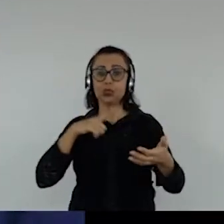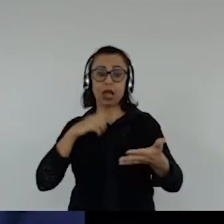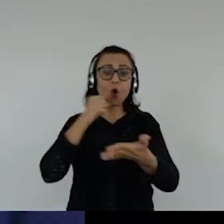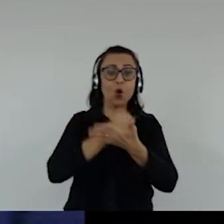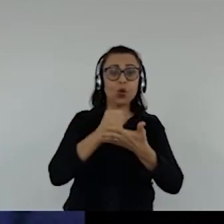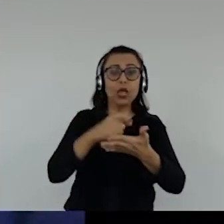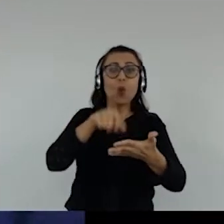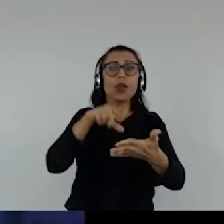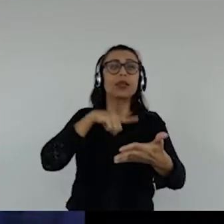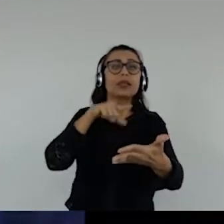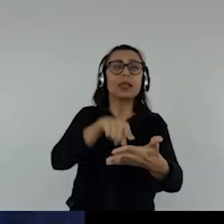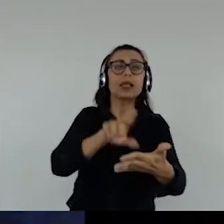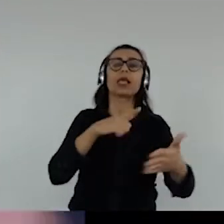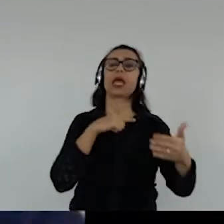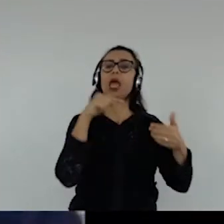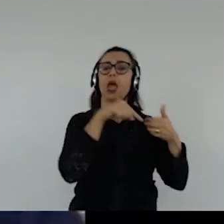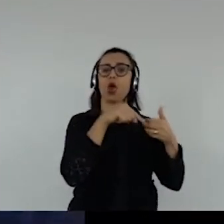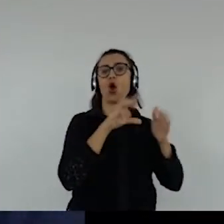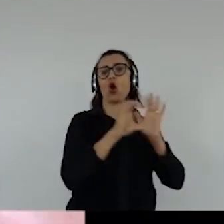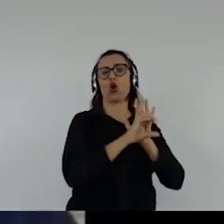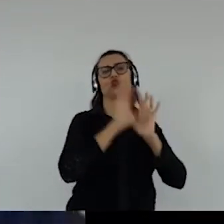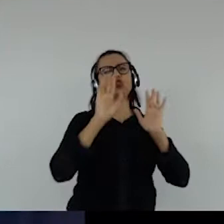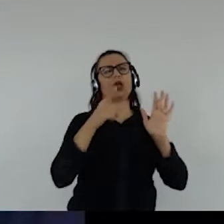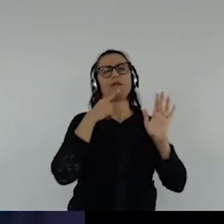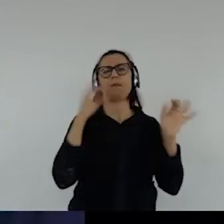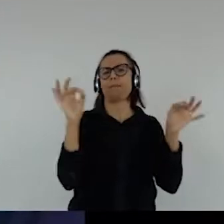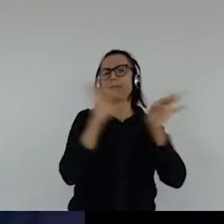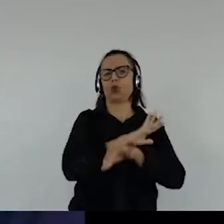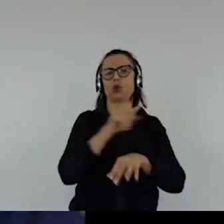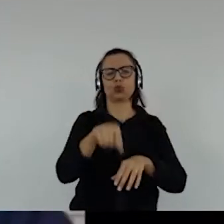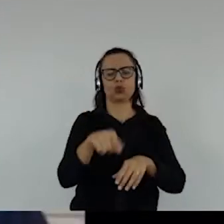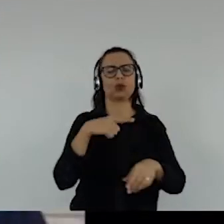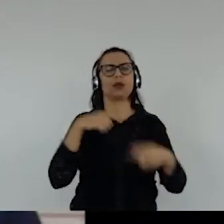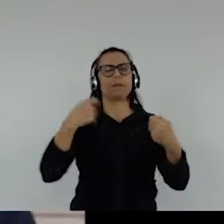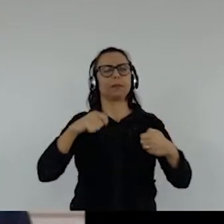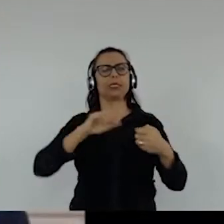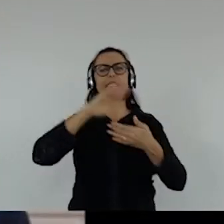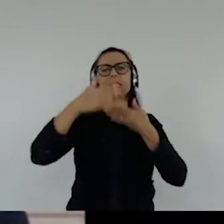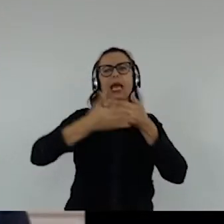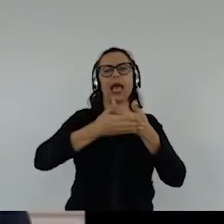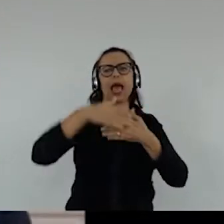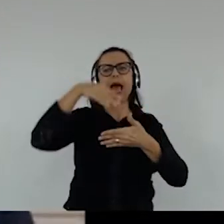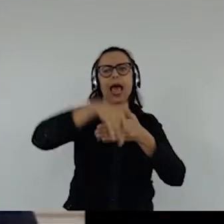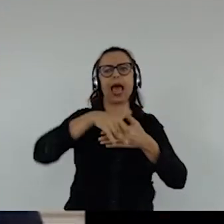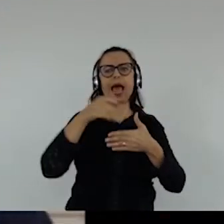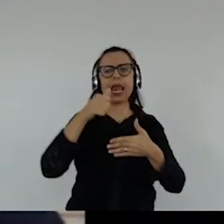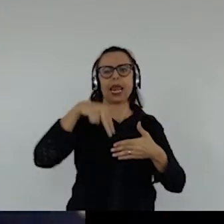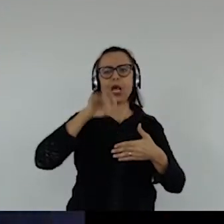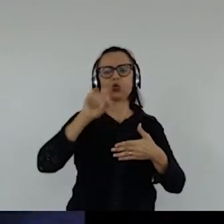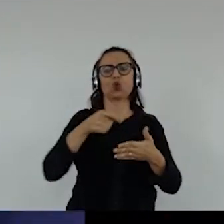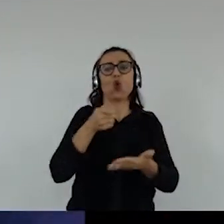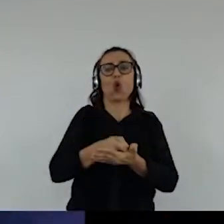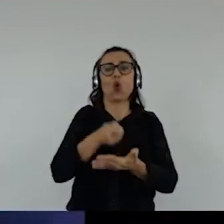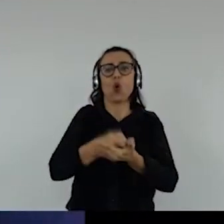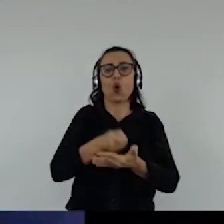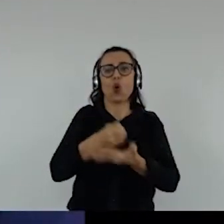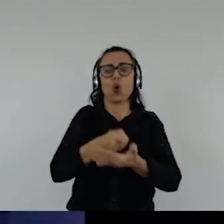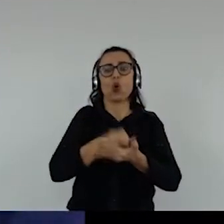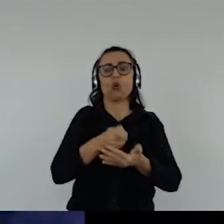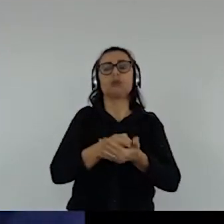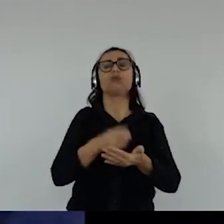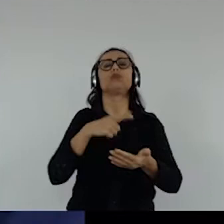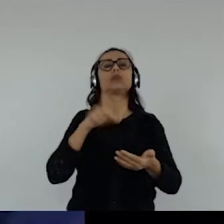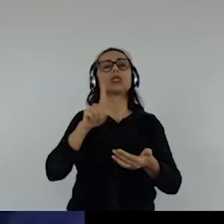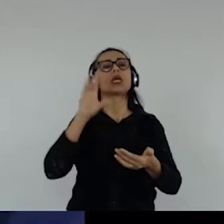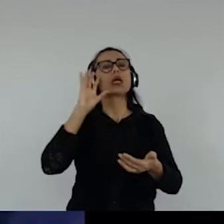a justificar esse dever de cooperação, que ele traz como dever anexo, uma obrigação de meio, não uma